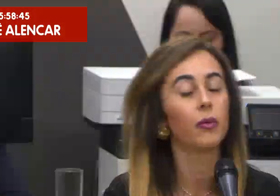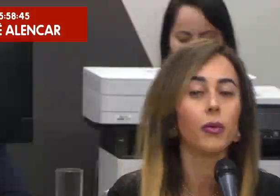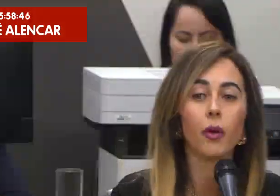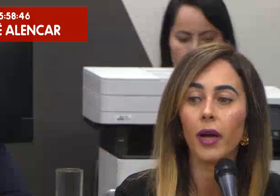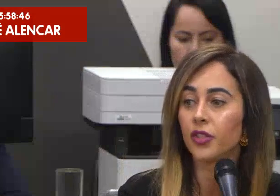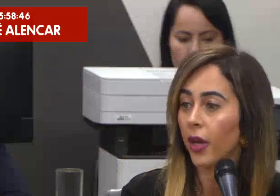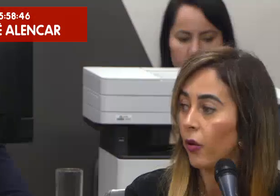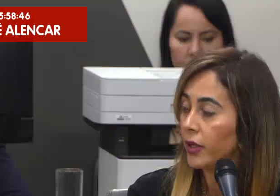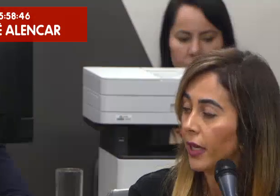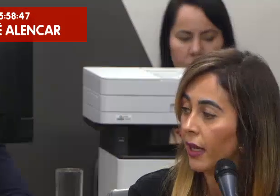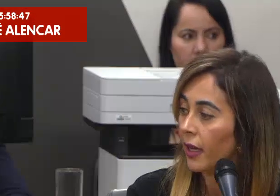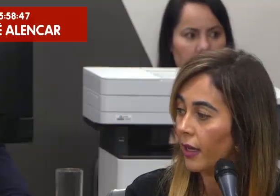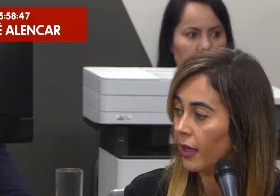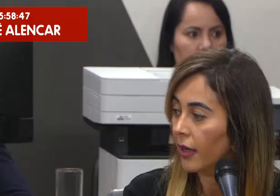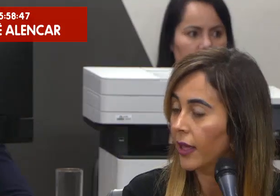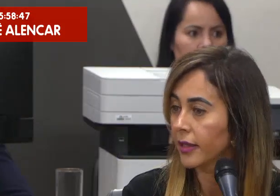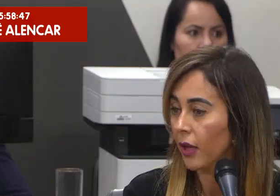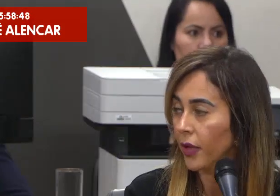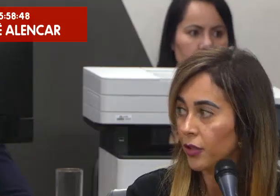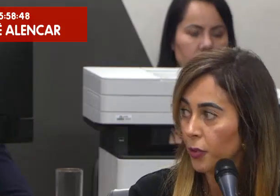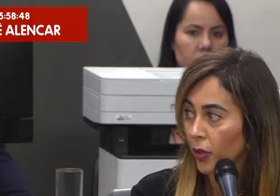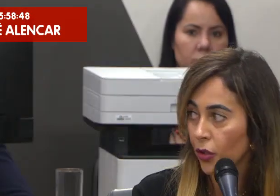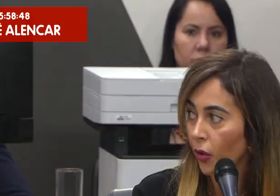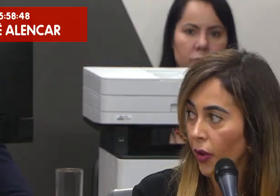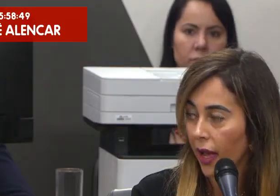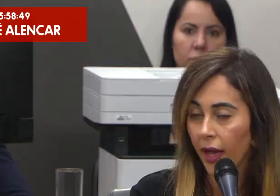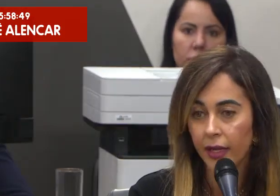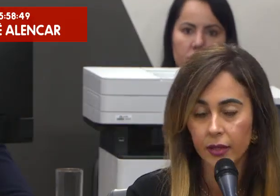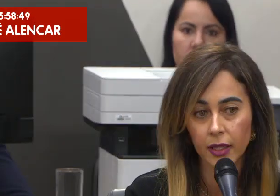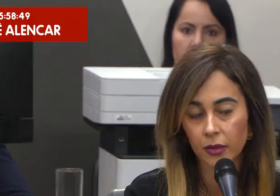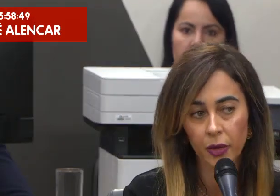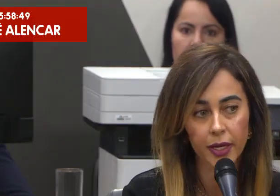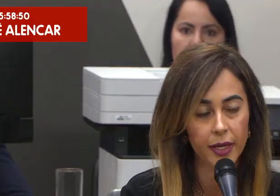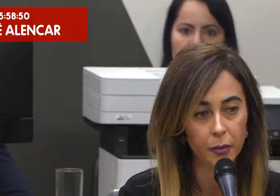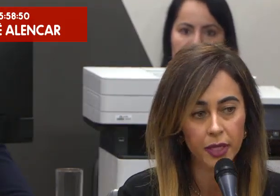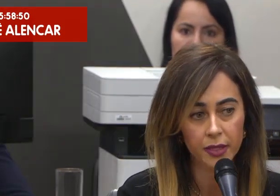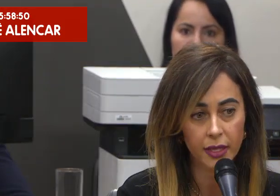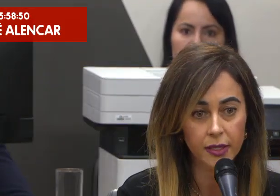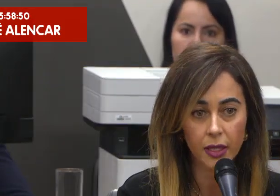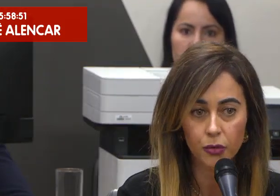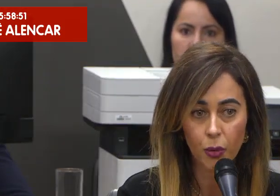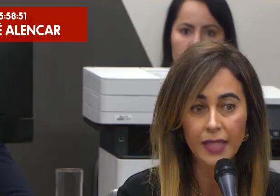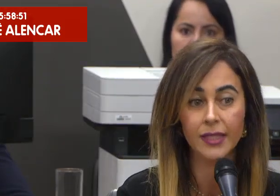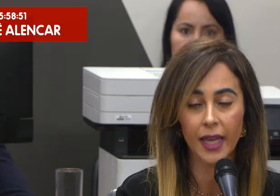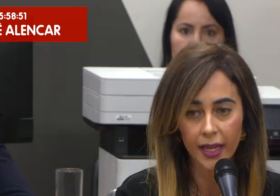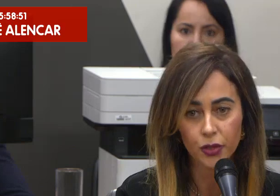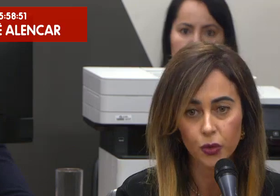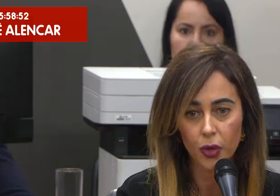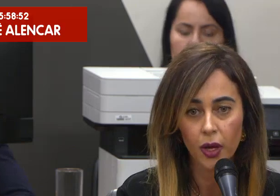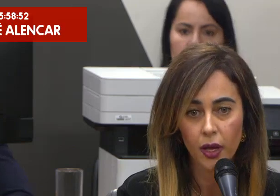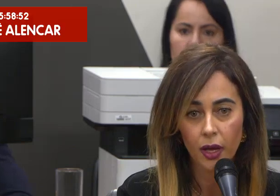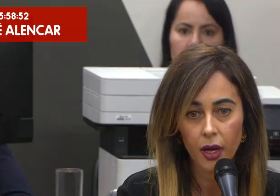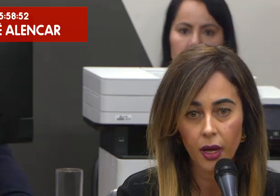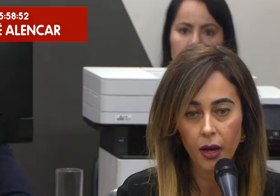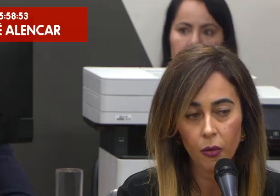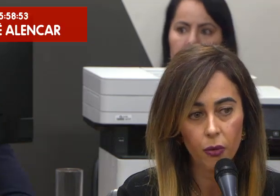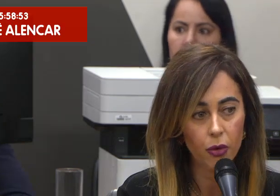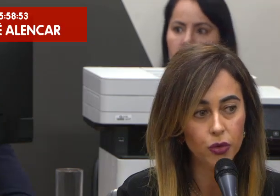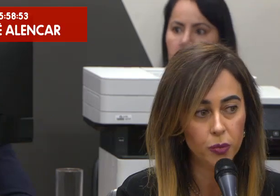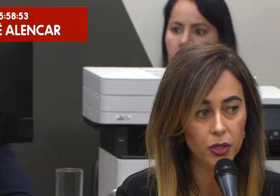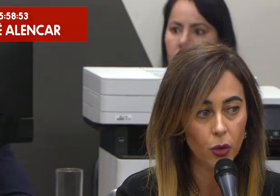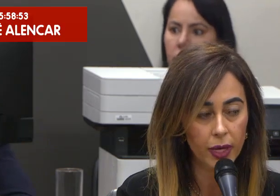eu acho que a outra questão que a gente pode colocar aí dentro do requerimento essa questão do acesso